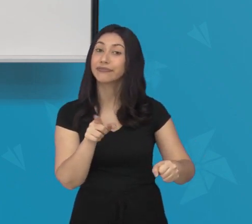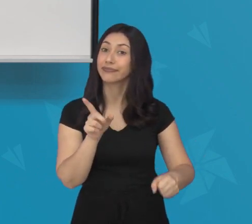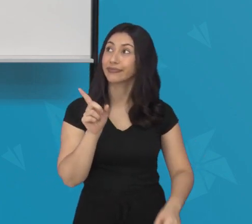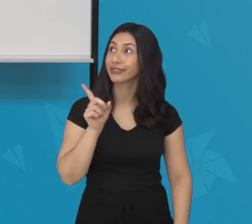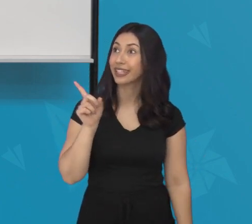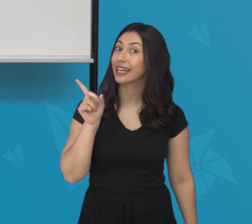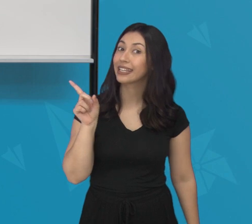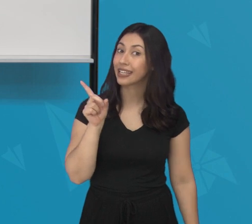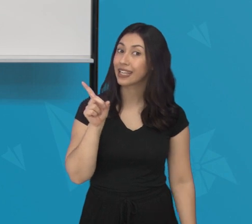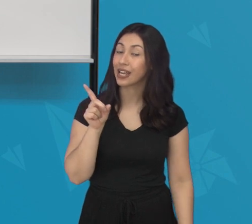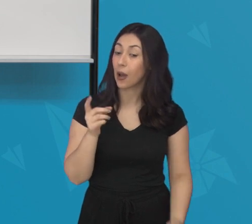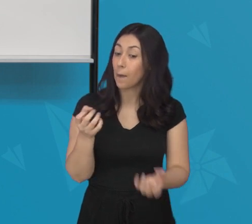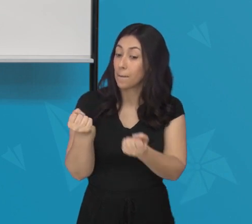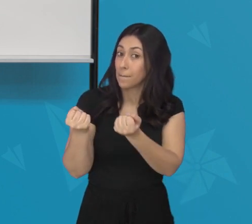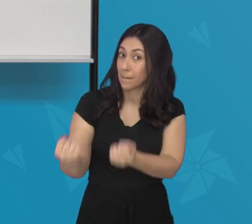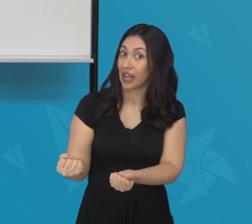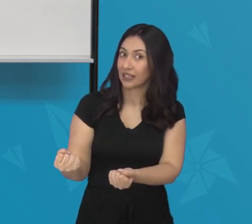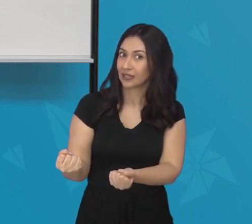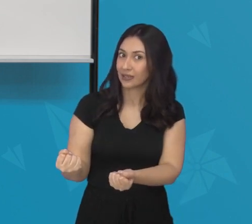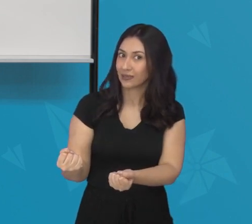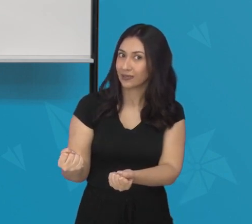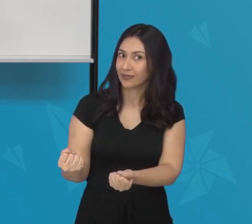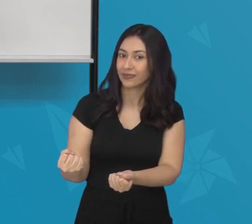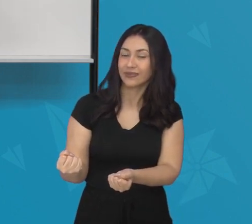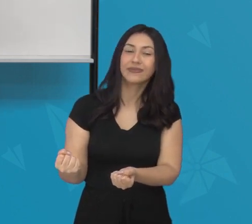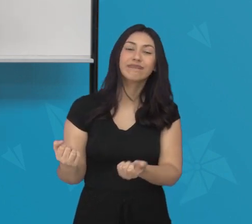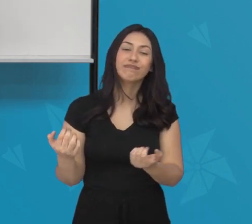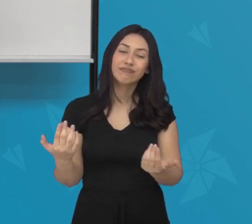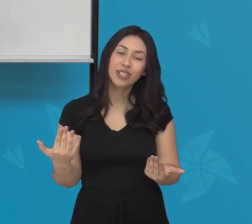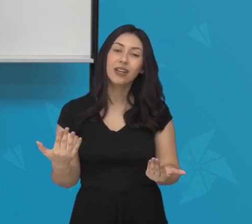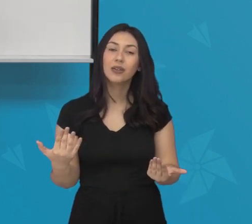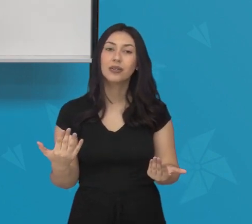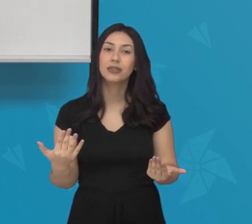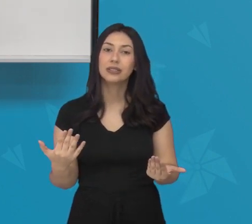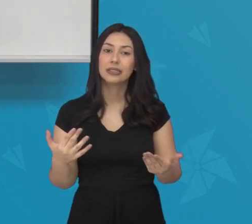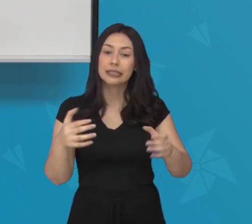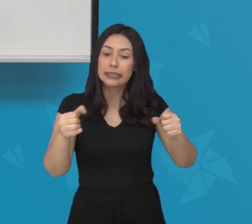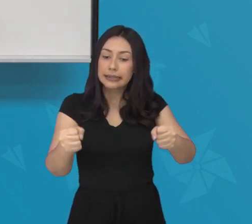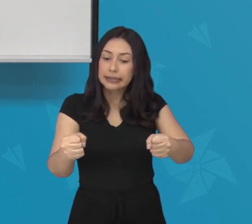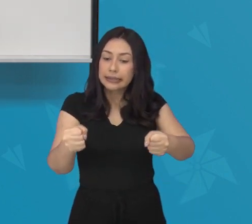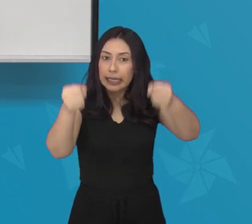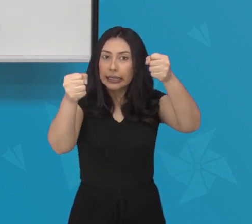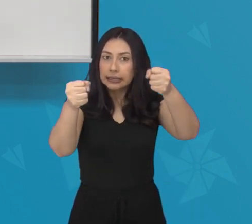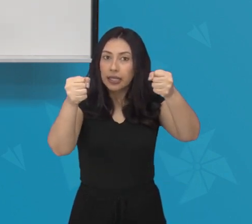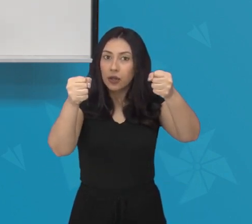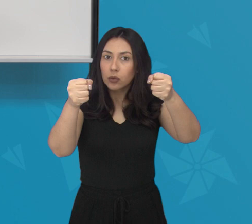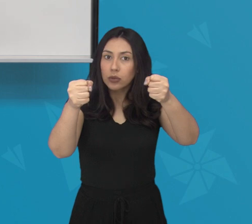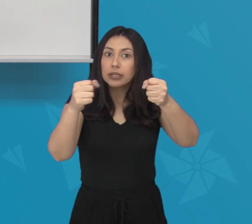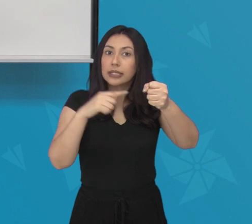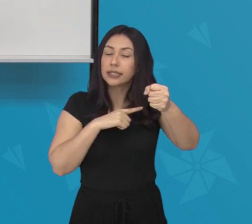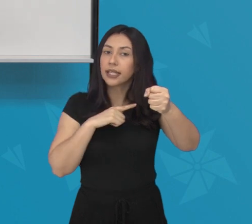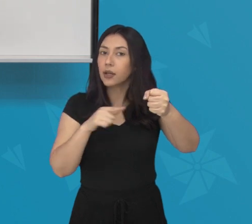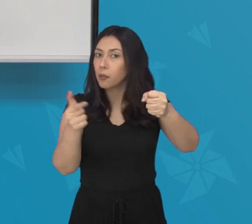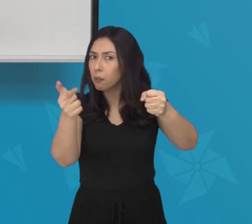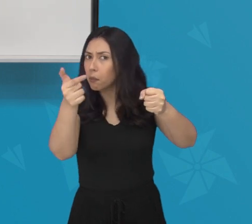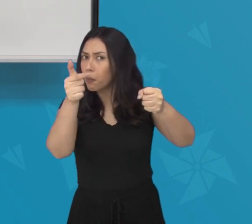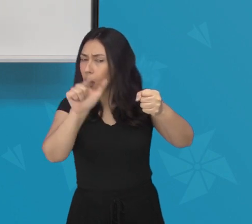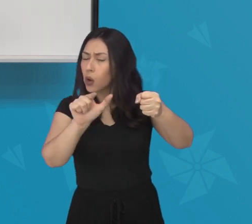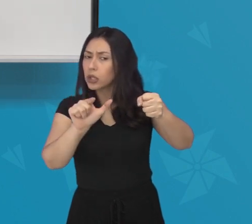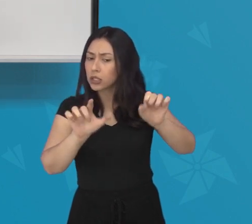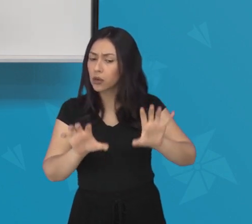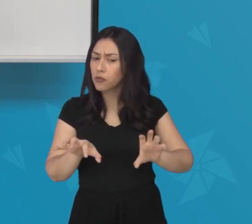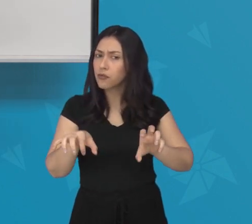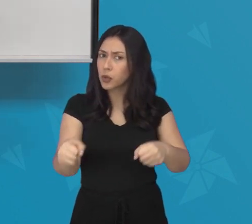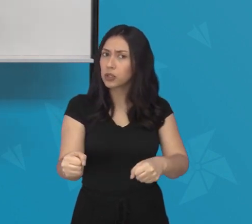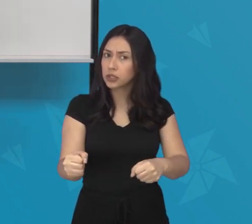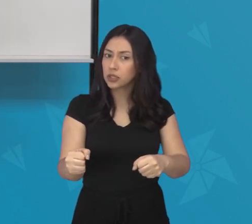o peso. Beleza? Quase sempre a gente vai associar a força de tração com uma outra força, equacionar